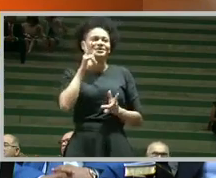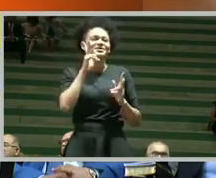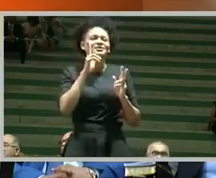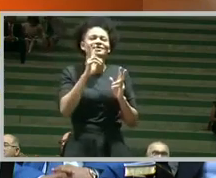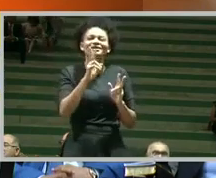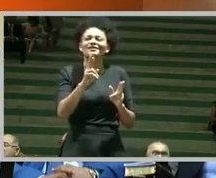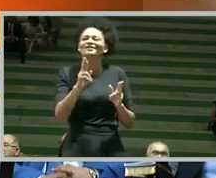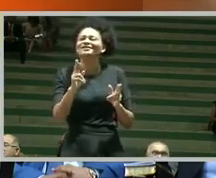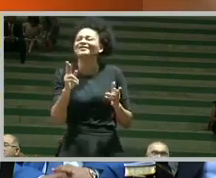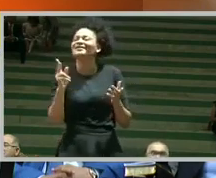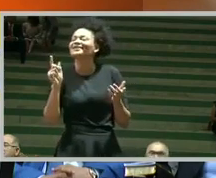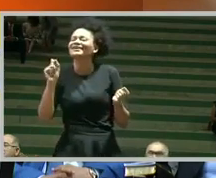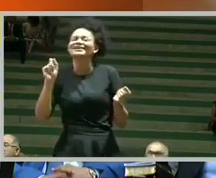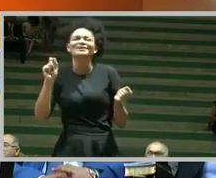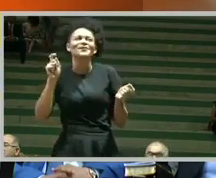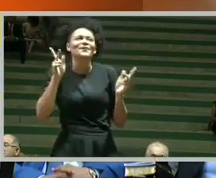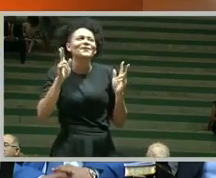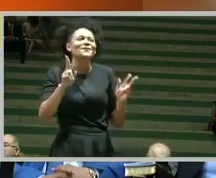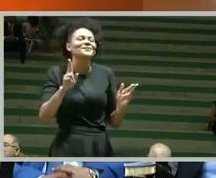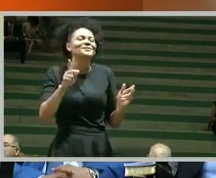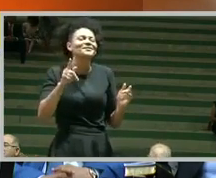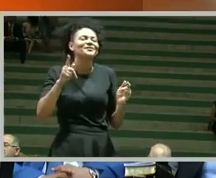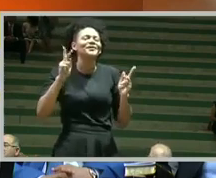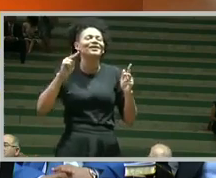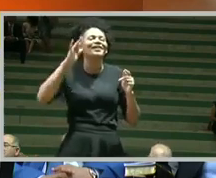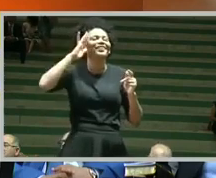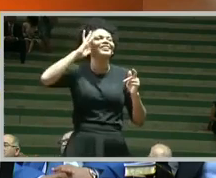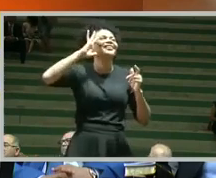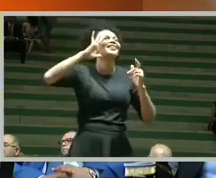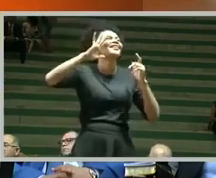Ficamos como quem sonha.